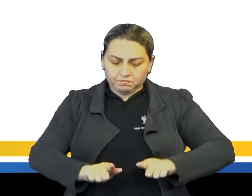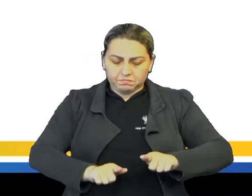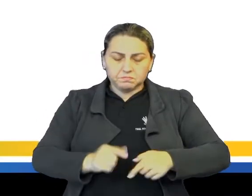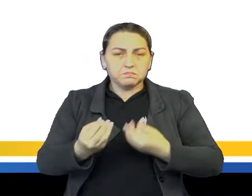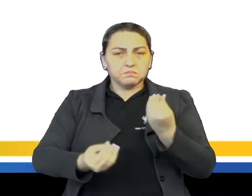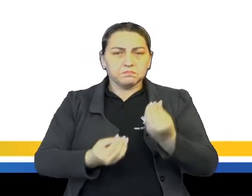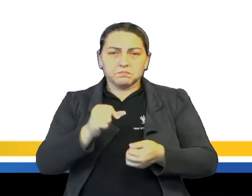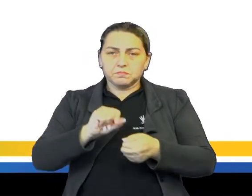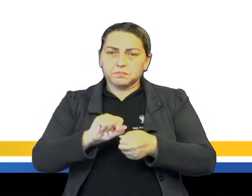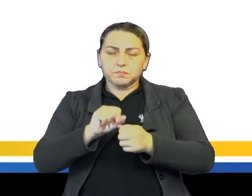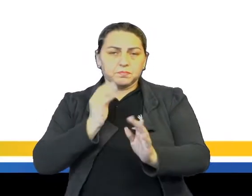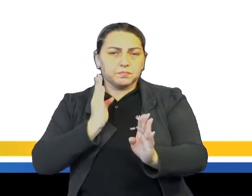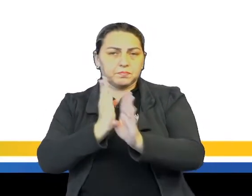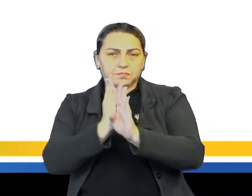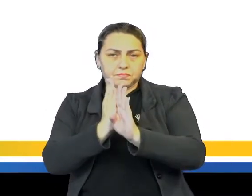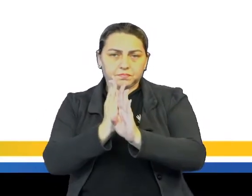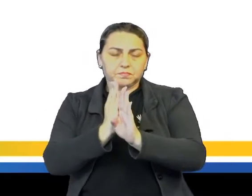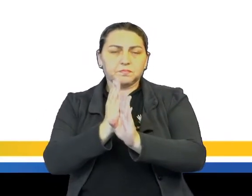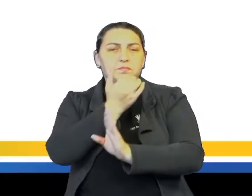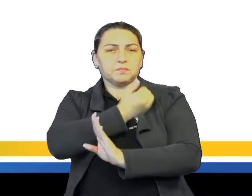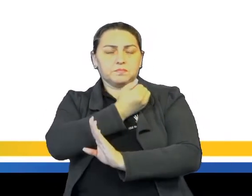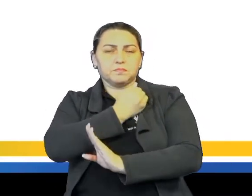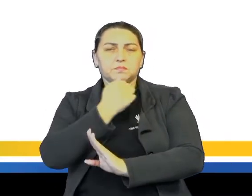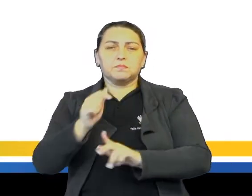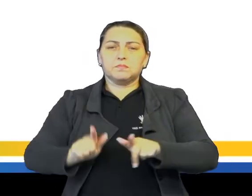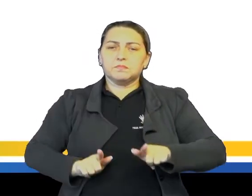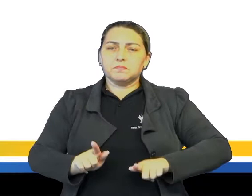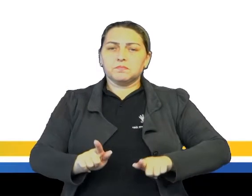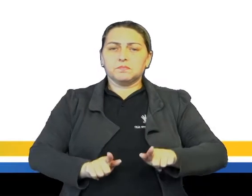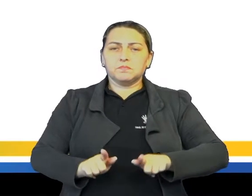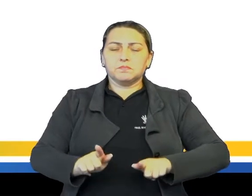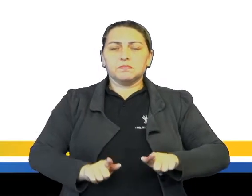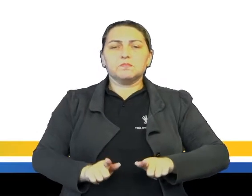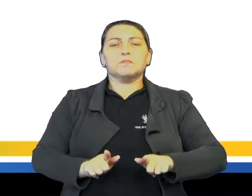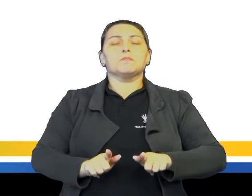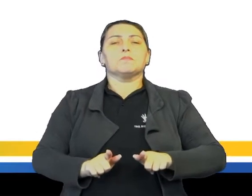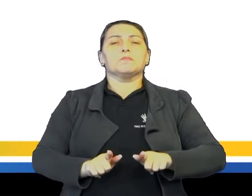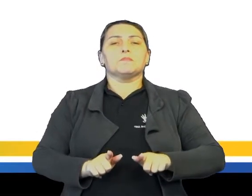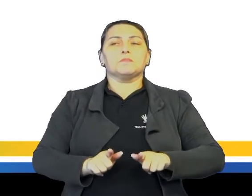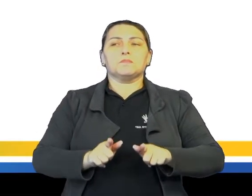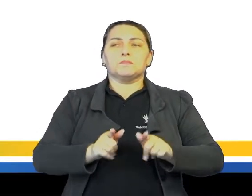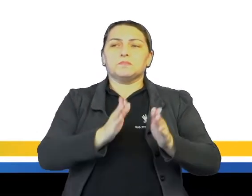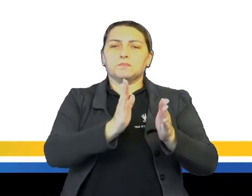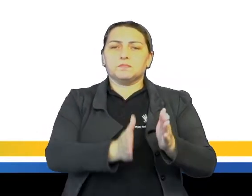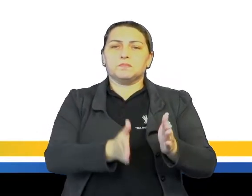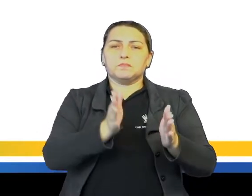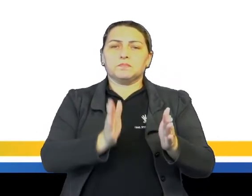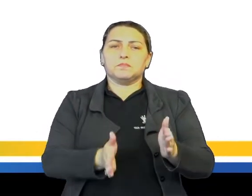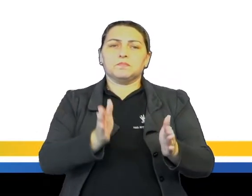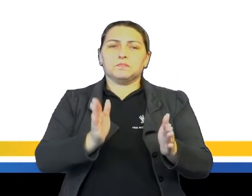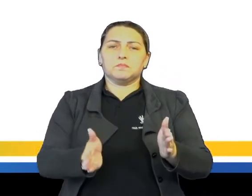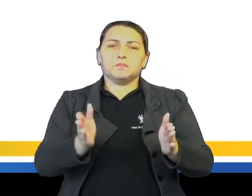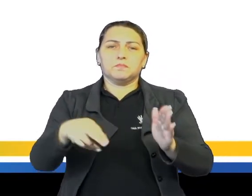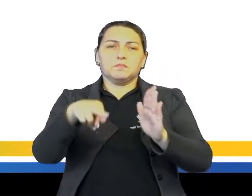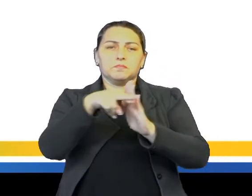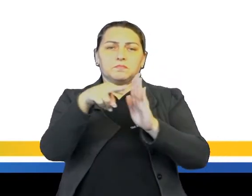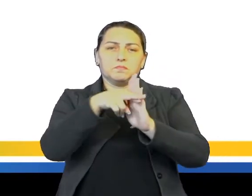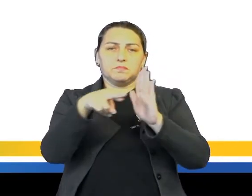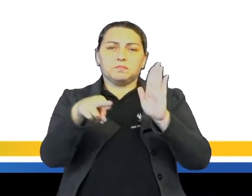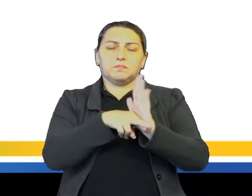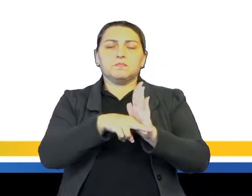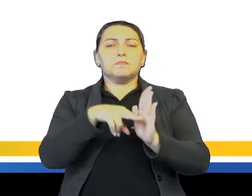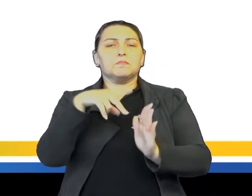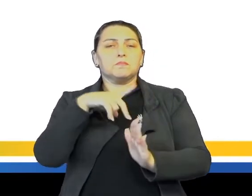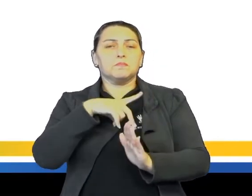como eu faço para identificar um número primo? O número primo, ele segue a seguinte regra. Ele só